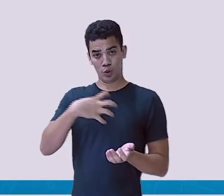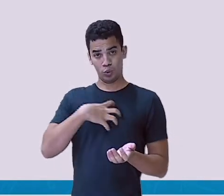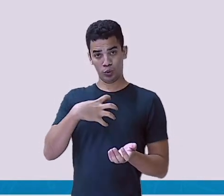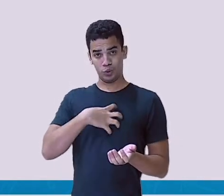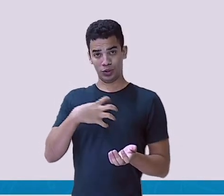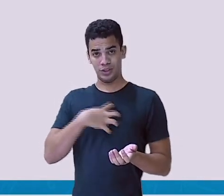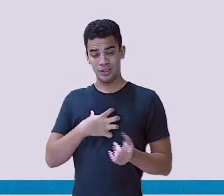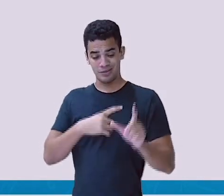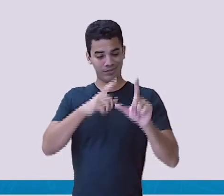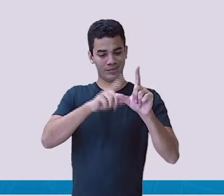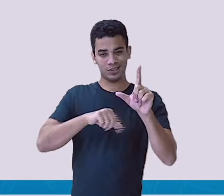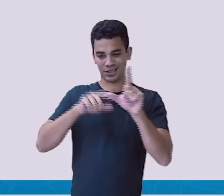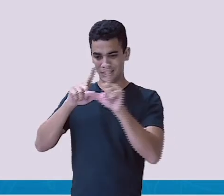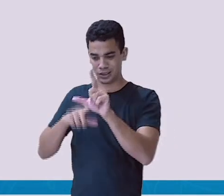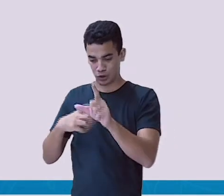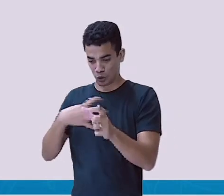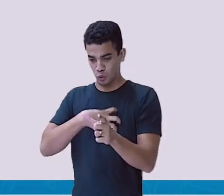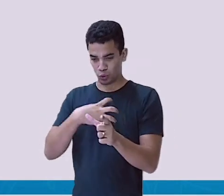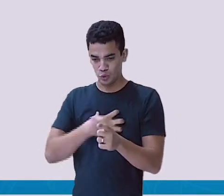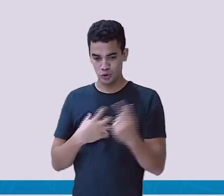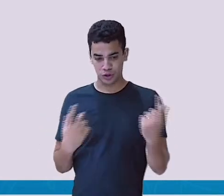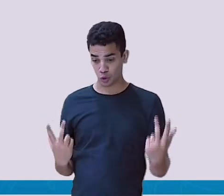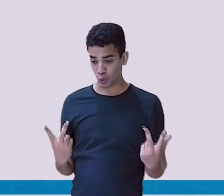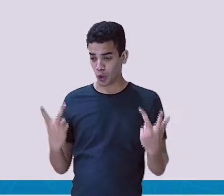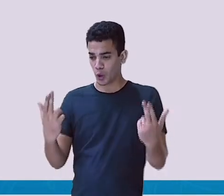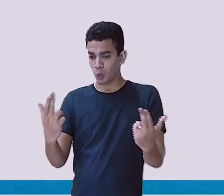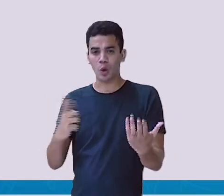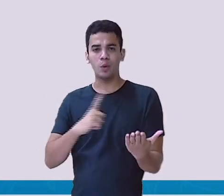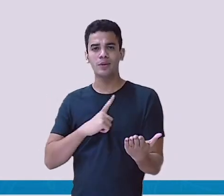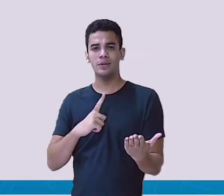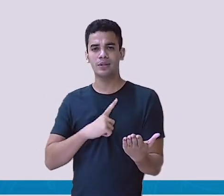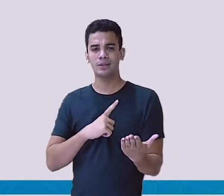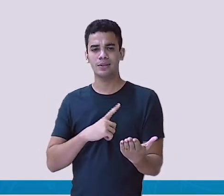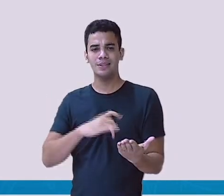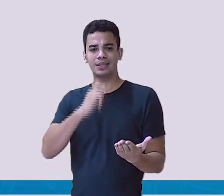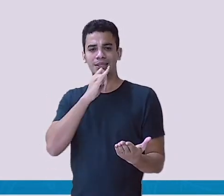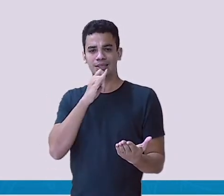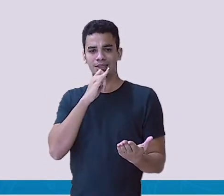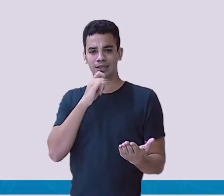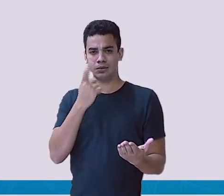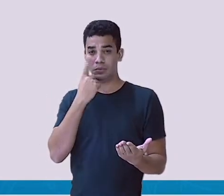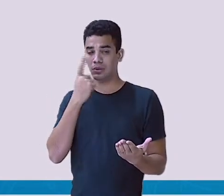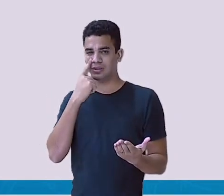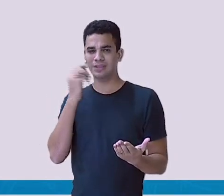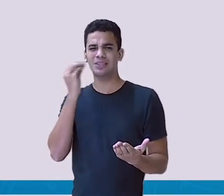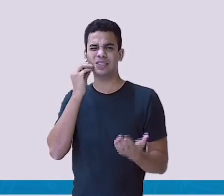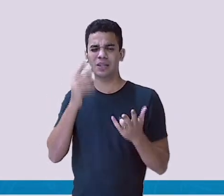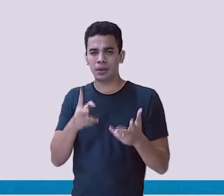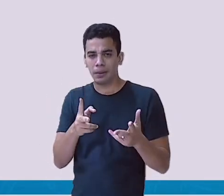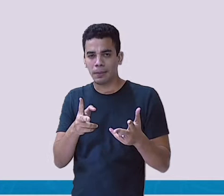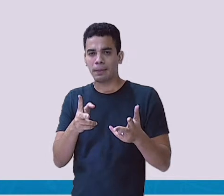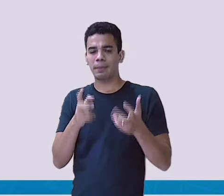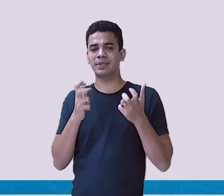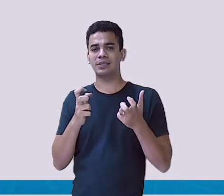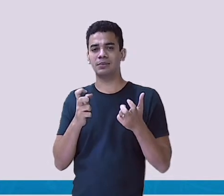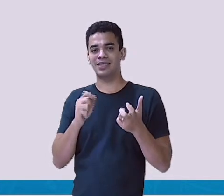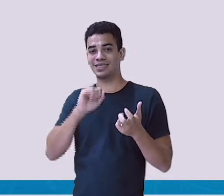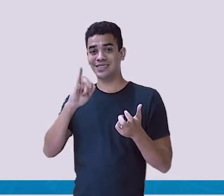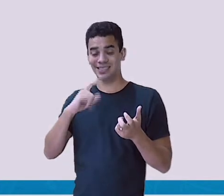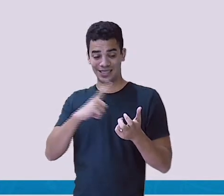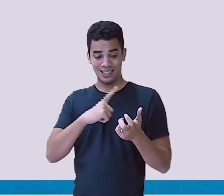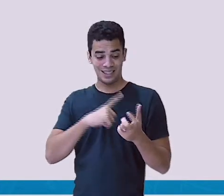mesma parte literal. Então, quando eu tenho monômios com a mesma parte literal, eles